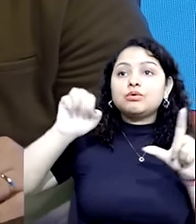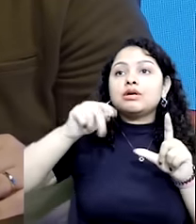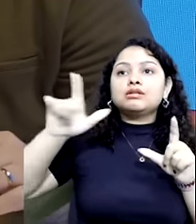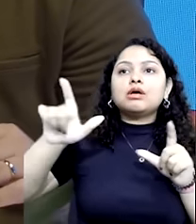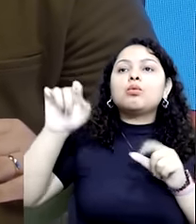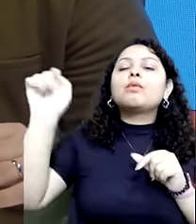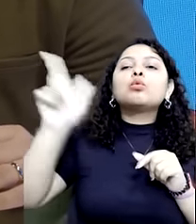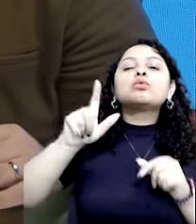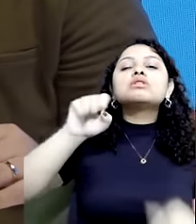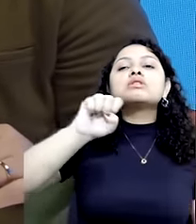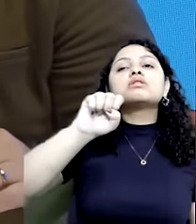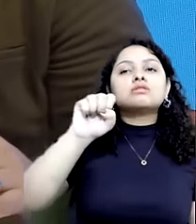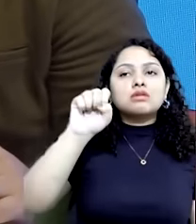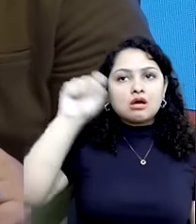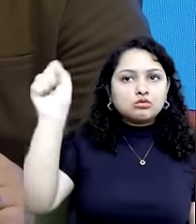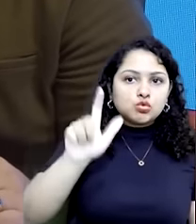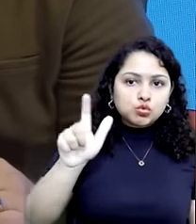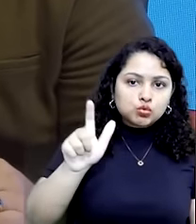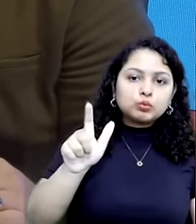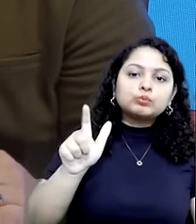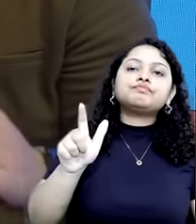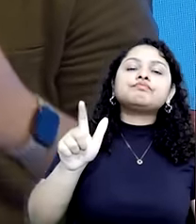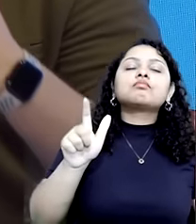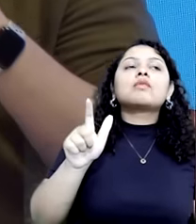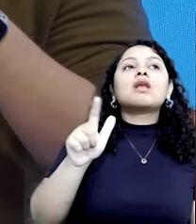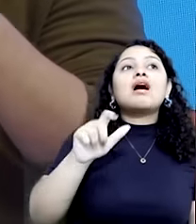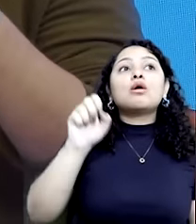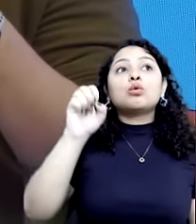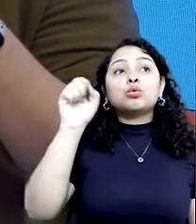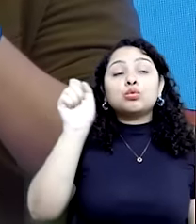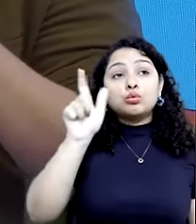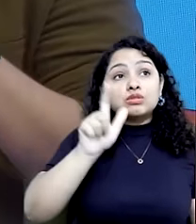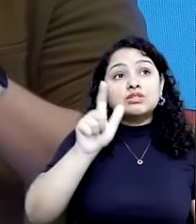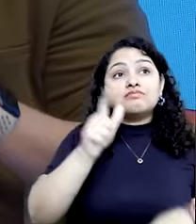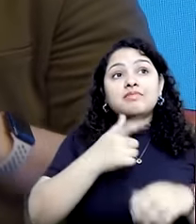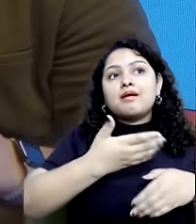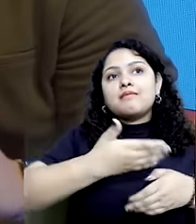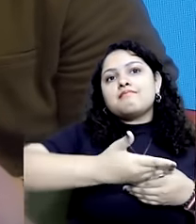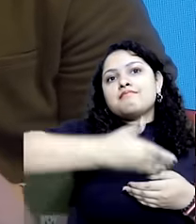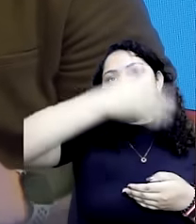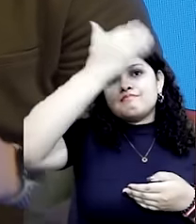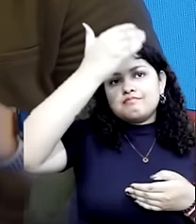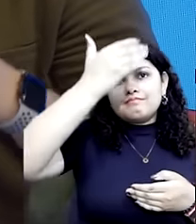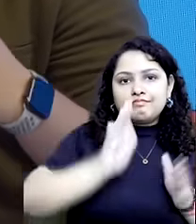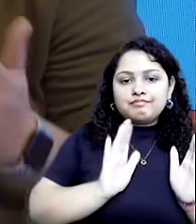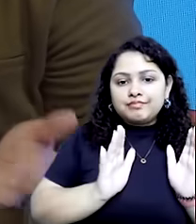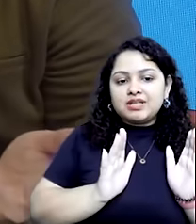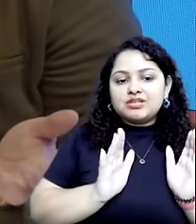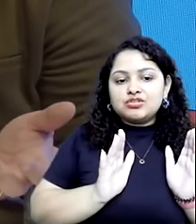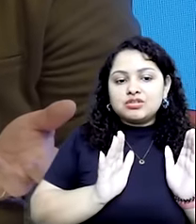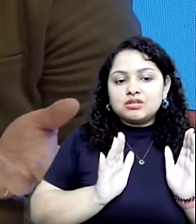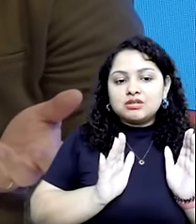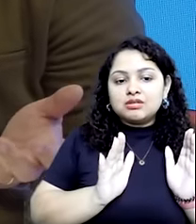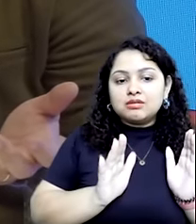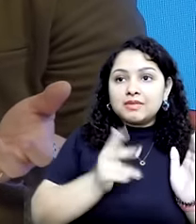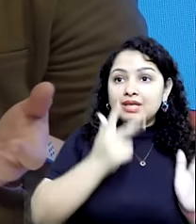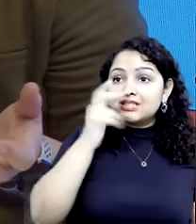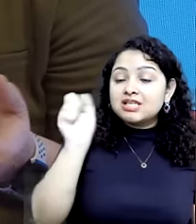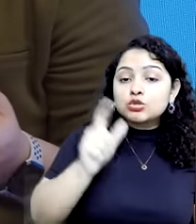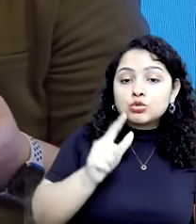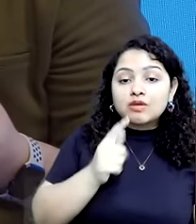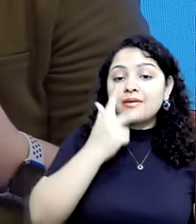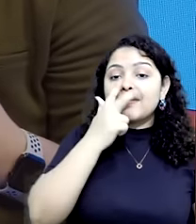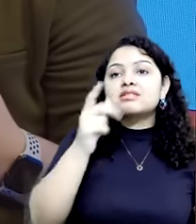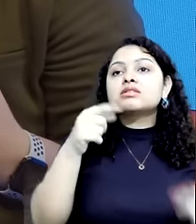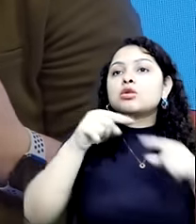azul você vira a luz pra parede ele vai criar um ambiente iluminado Azul parece que você tá num estúdio então